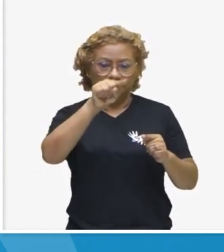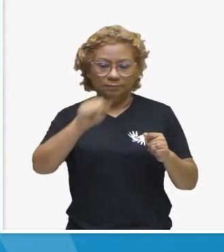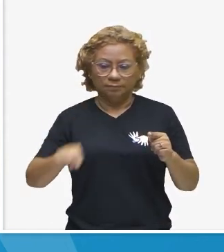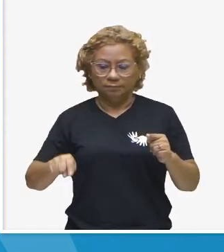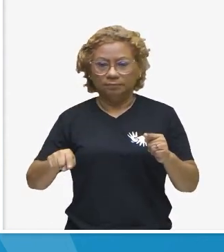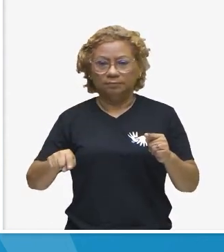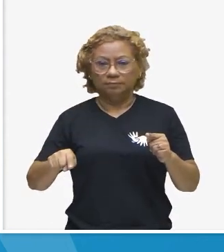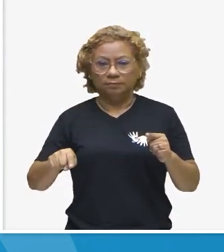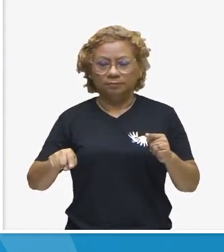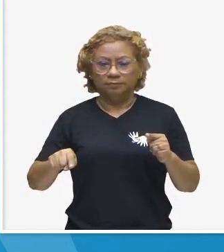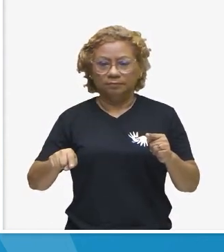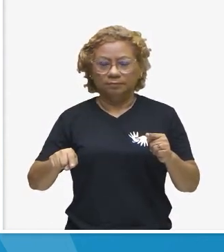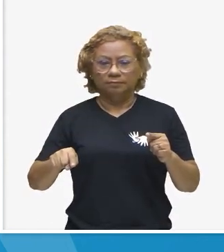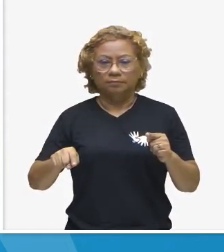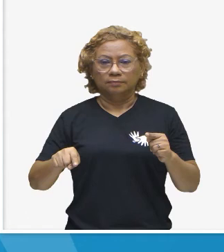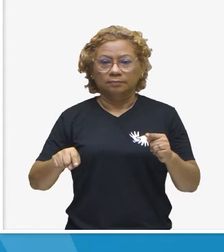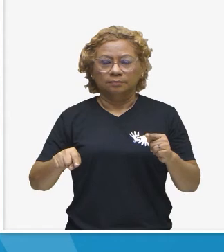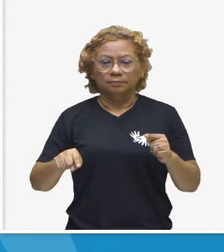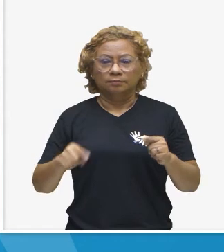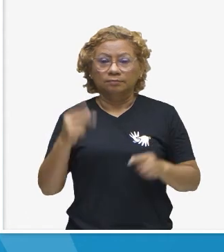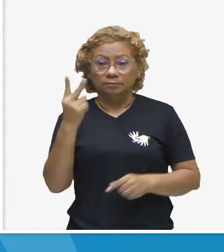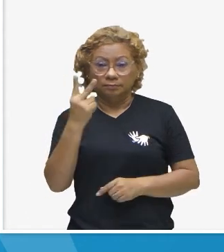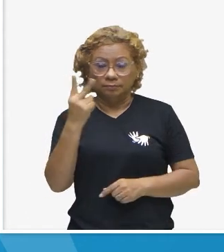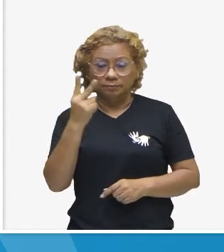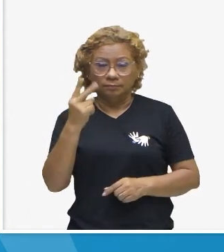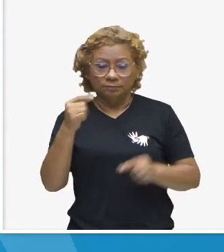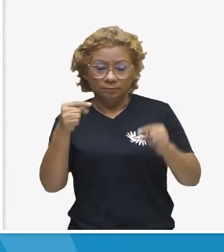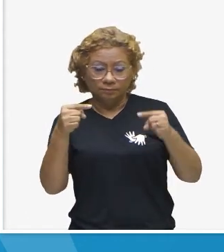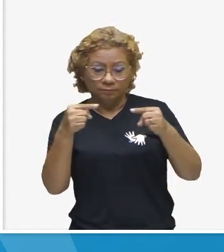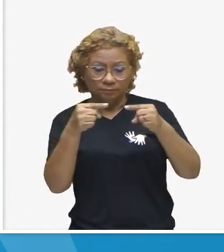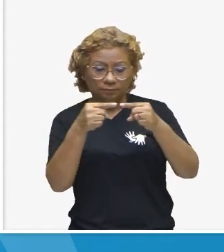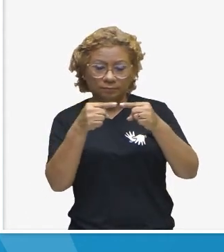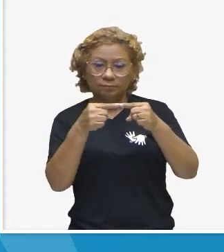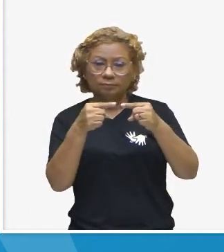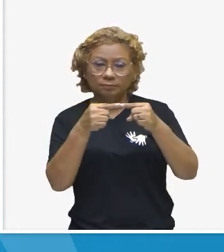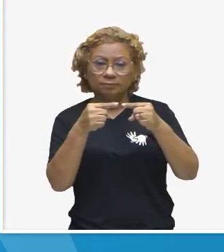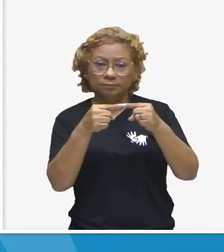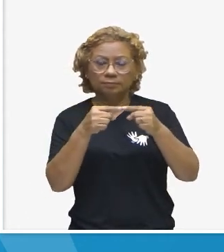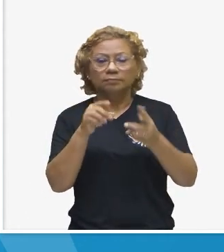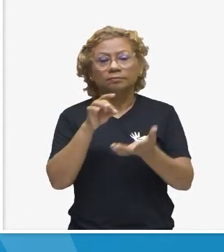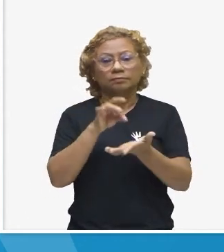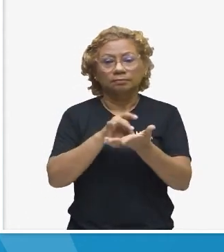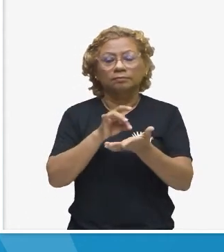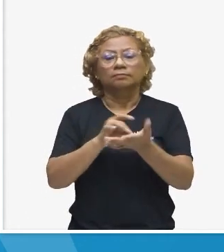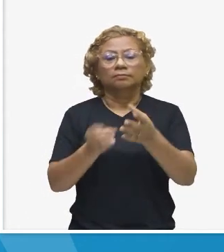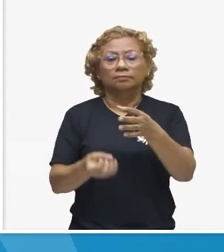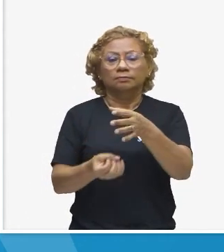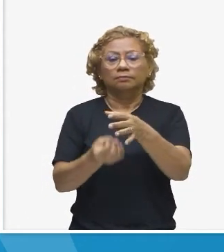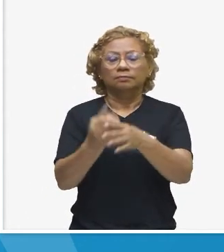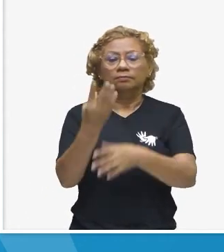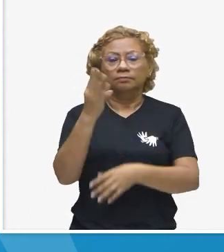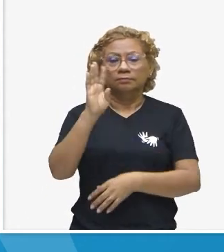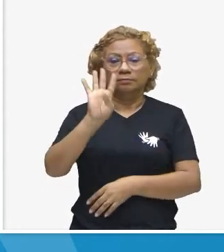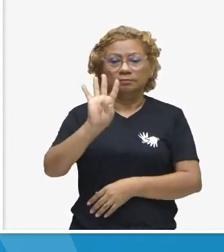Então, quando essas duas retas se cruzam, na realidade, ela está formando quatro